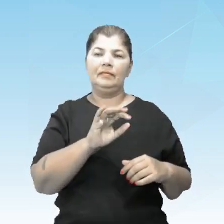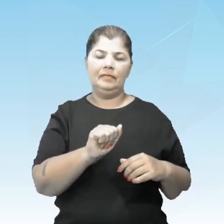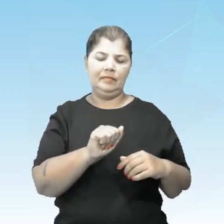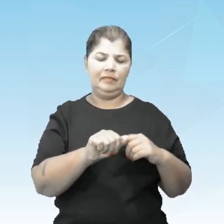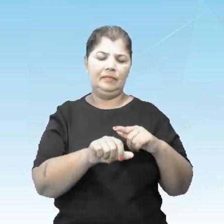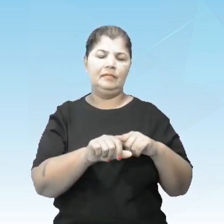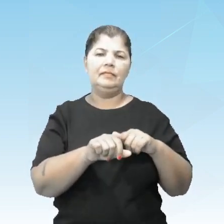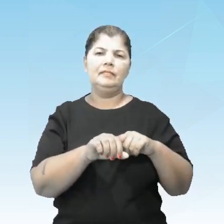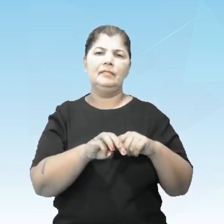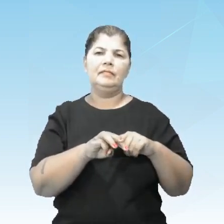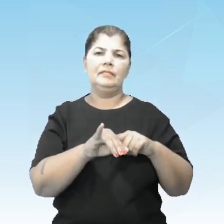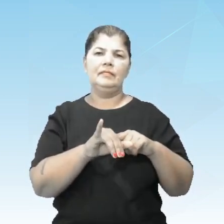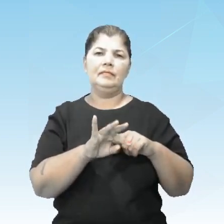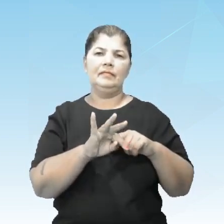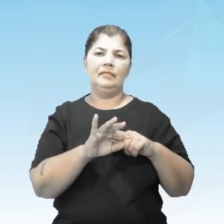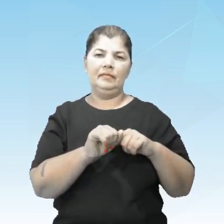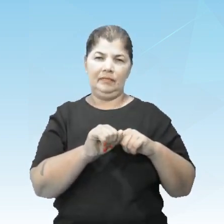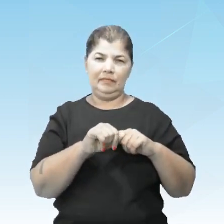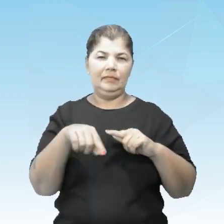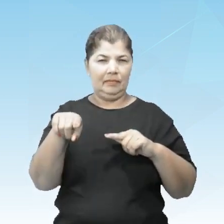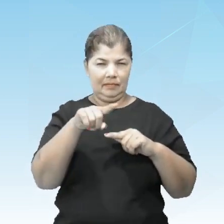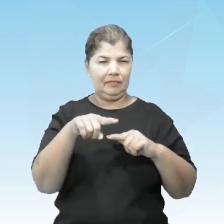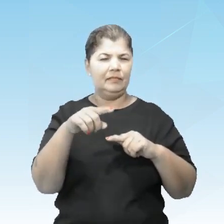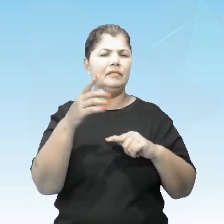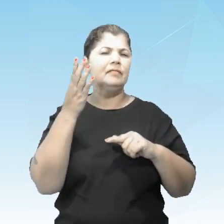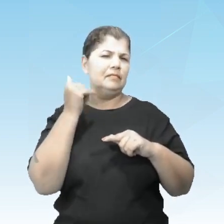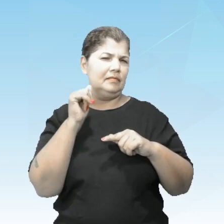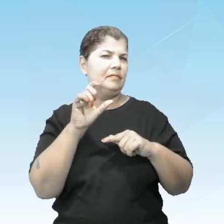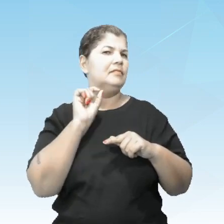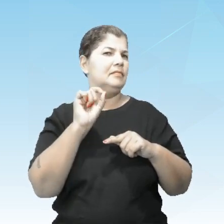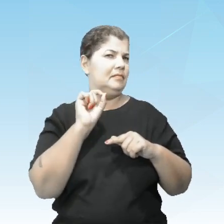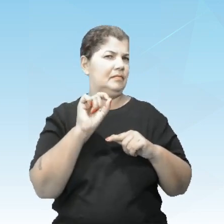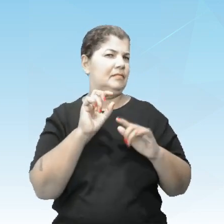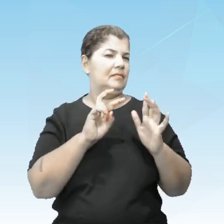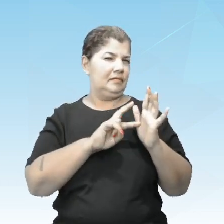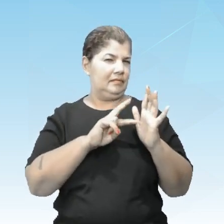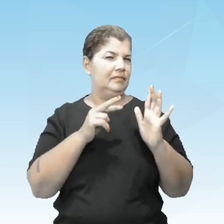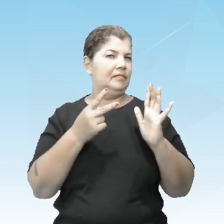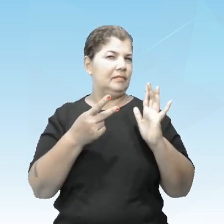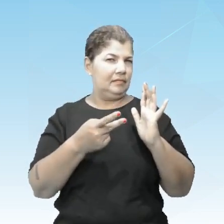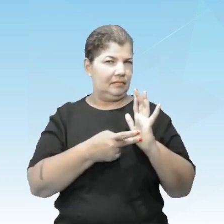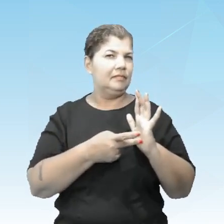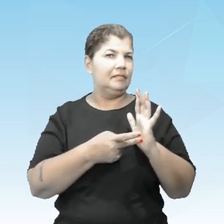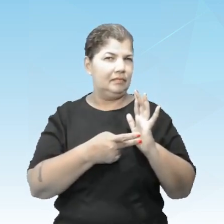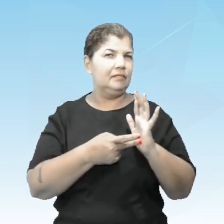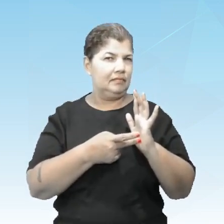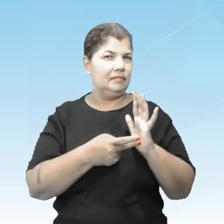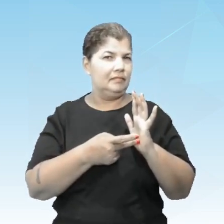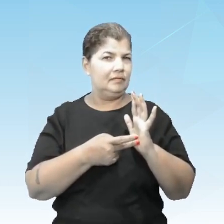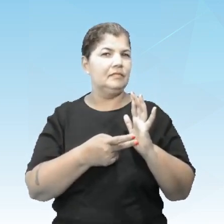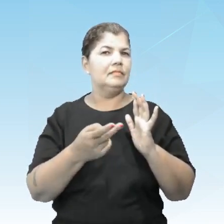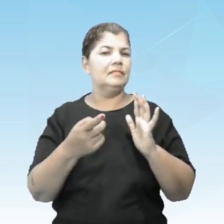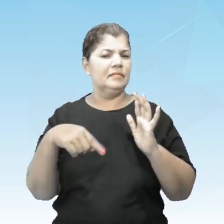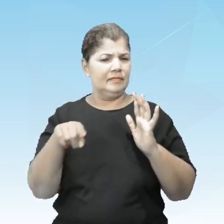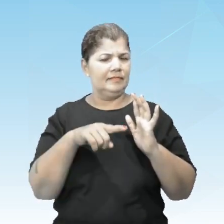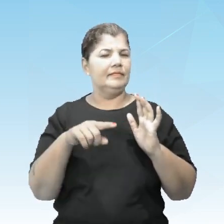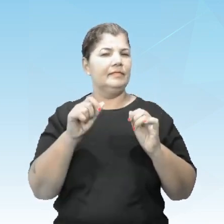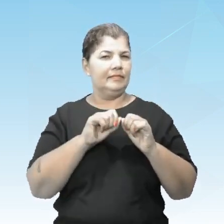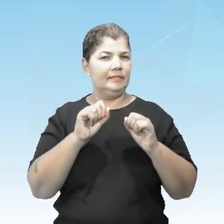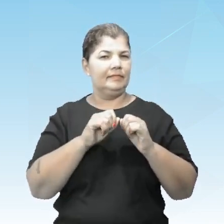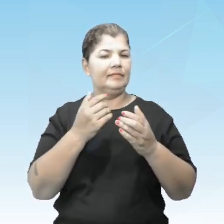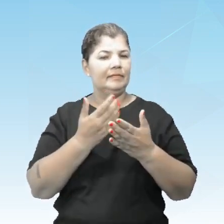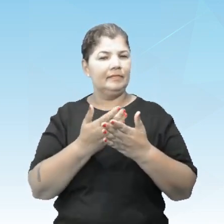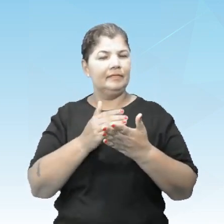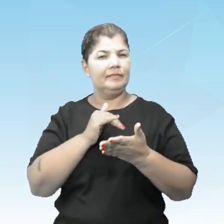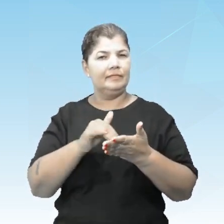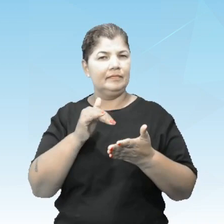casa assistindo essa aula do EducaPE, feito pela Secretaria de Educação do Estado de Pernambuco para vocês, com